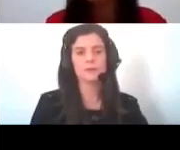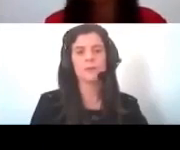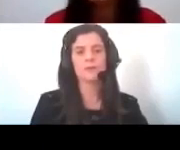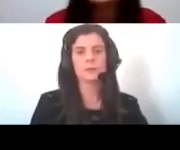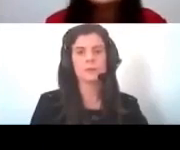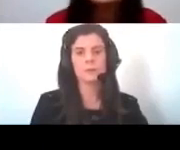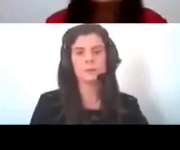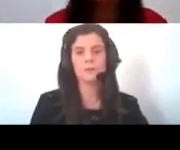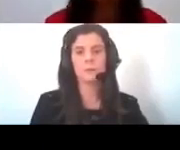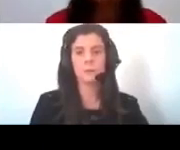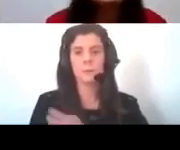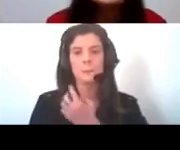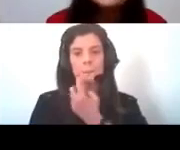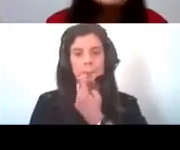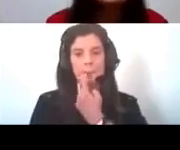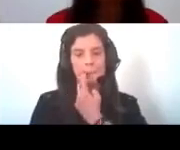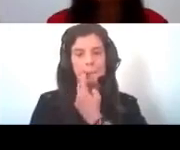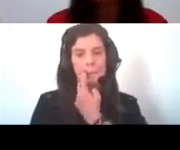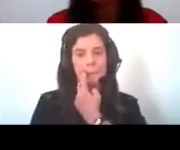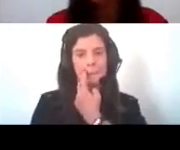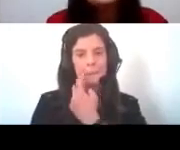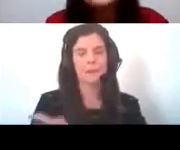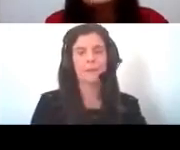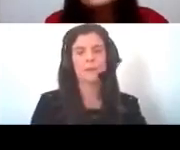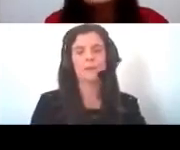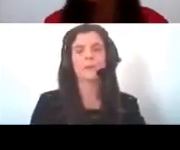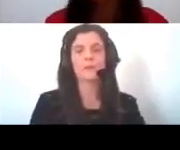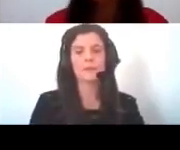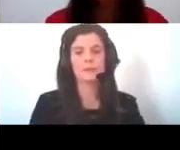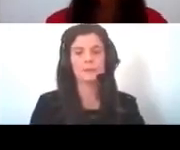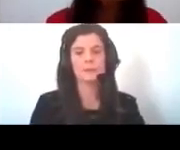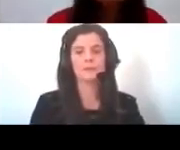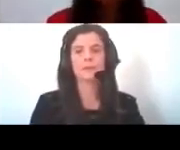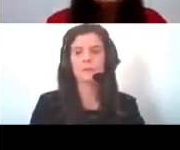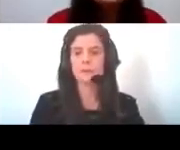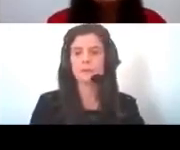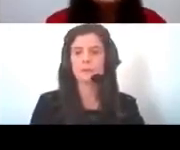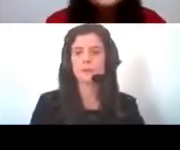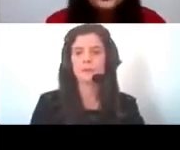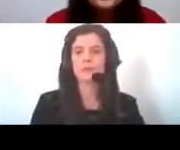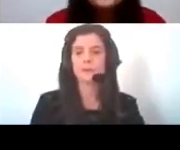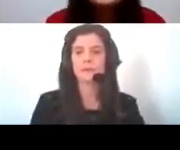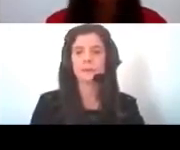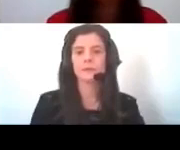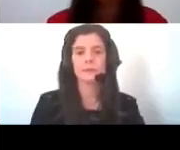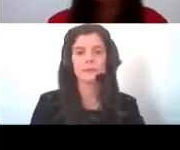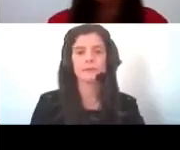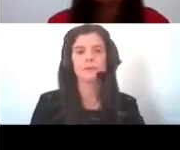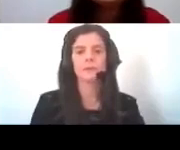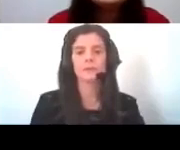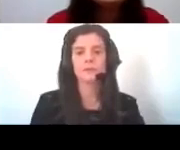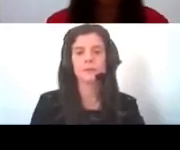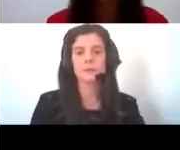eles fazem as orientações, os encaminhamentos e o fomento de crédito junto ao Banco do Povo. Então, é